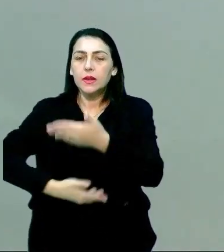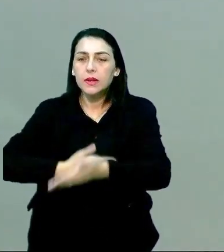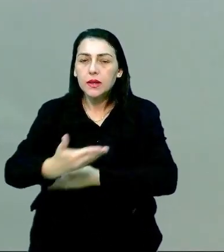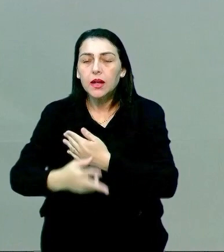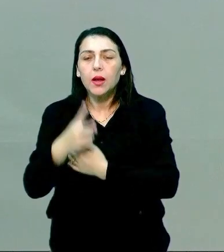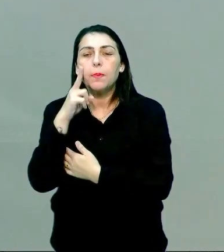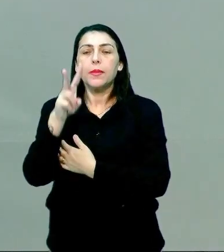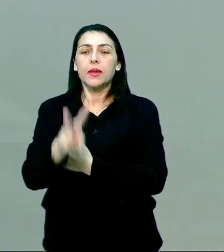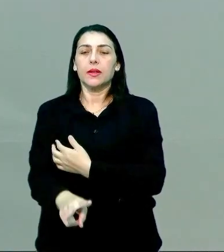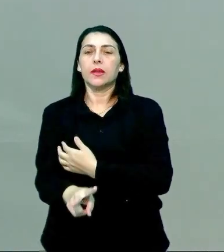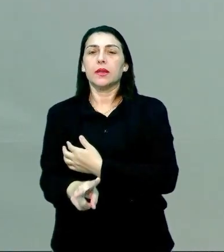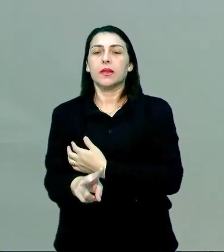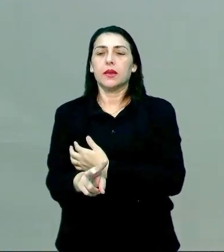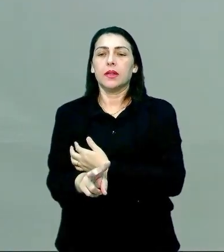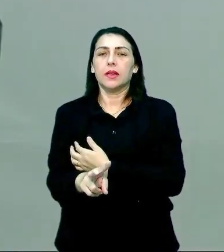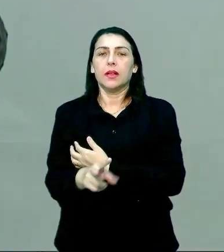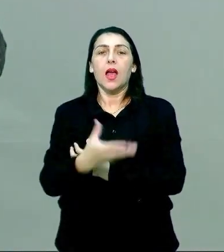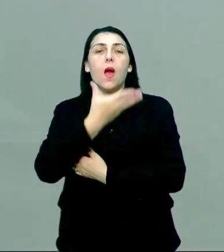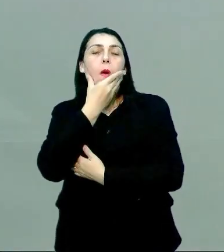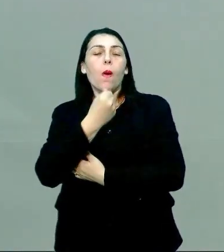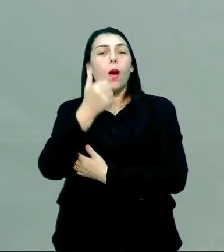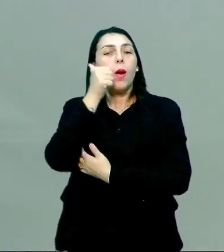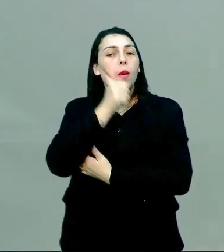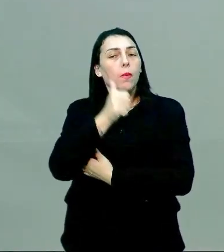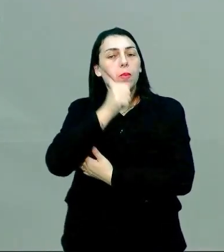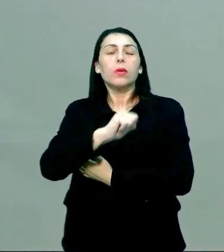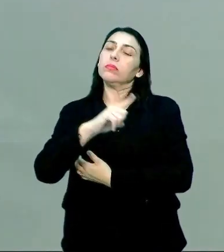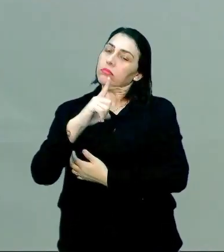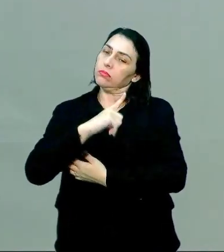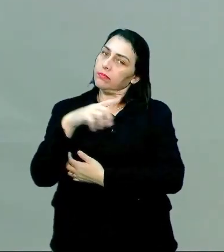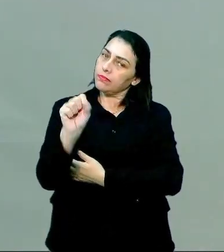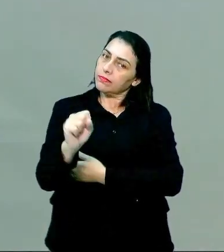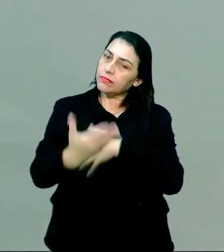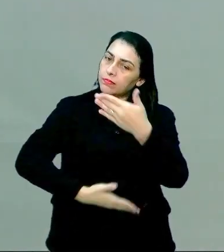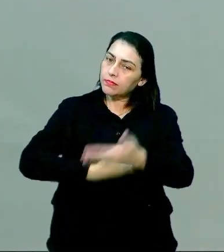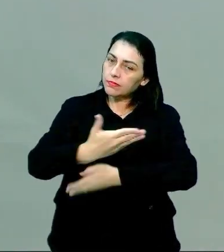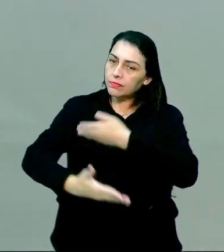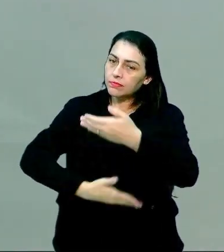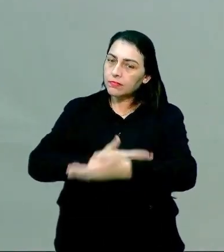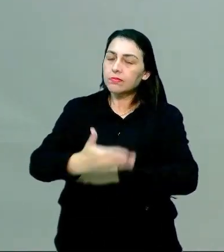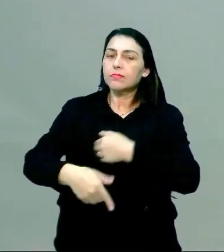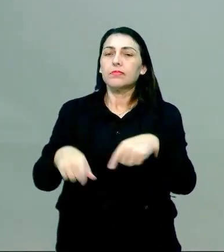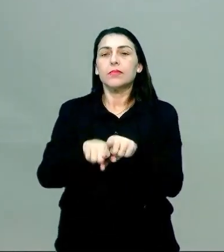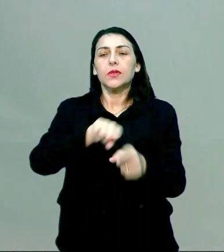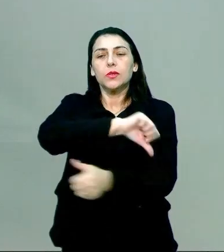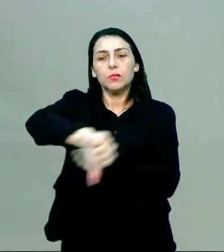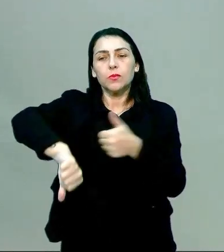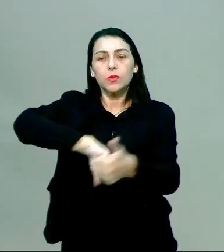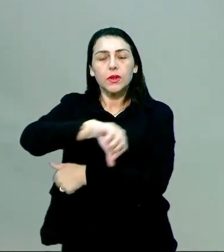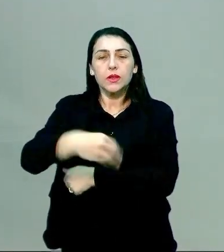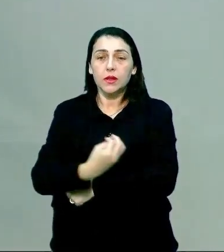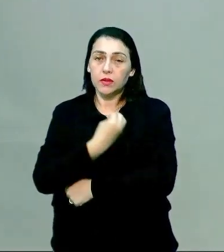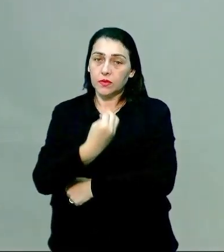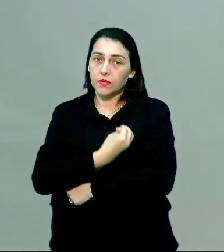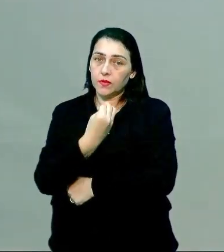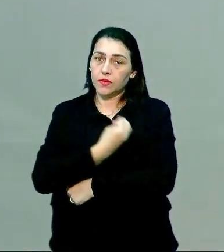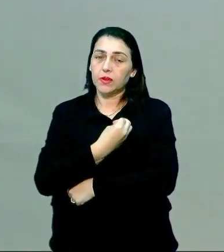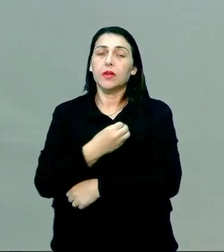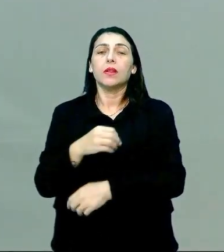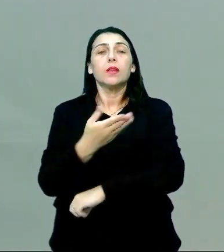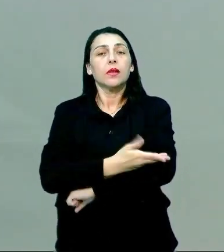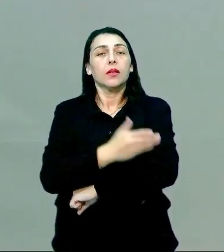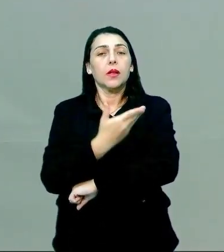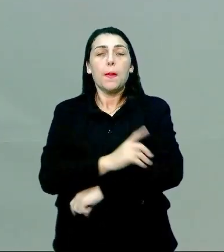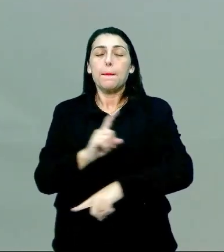que a interação lá entre homens e mulheres é existente, essa correlação de passagem. Então são práticas que a gente vivencia, mas a gente